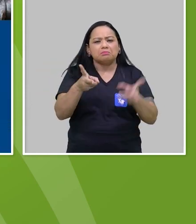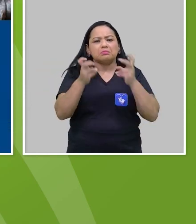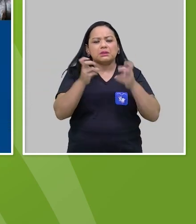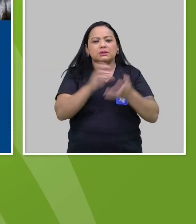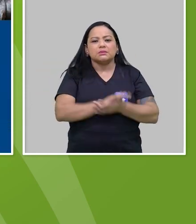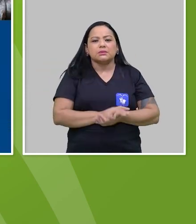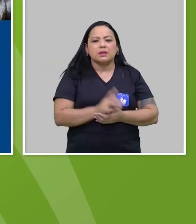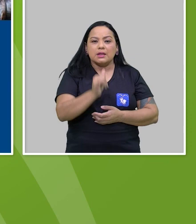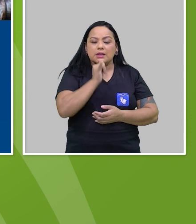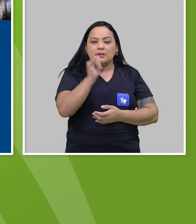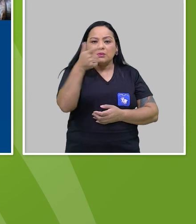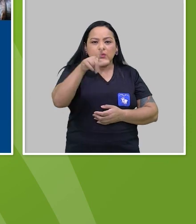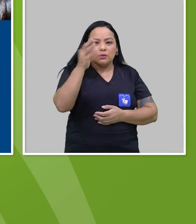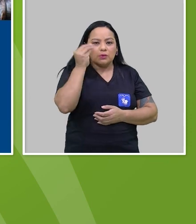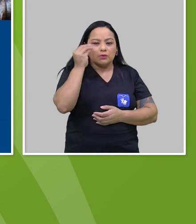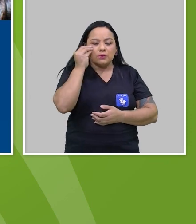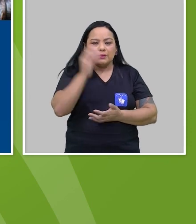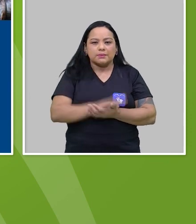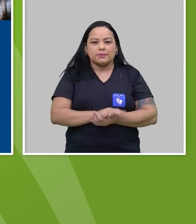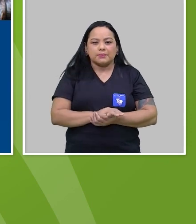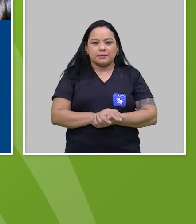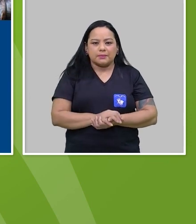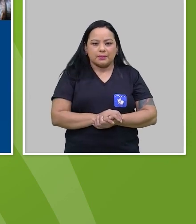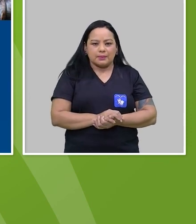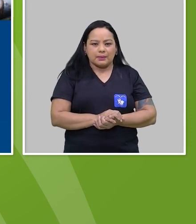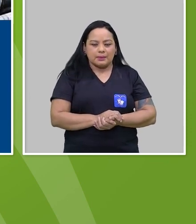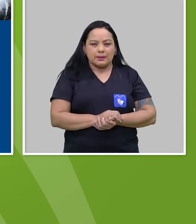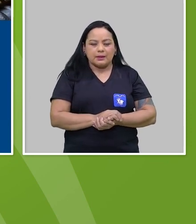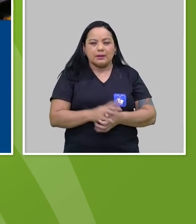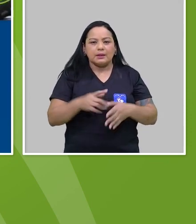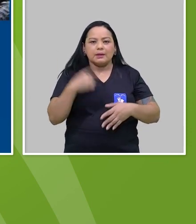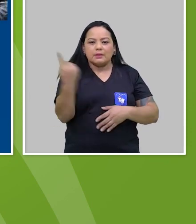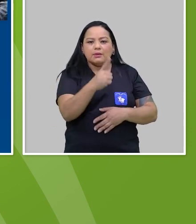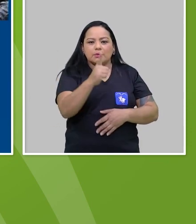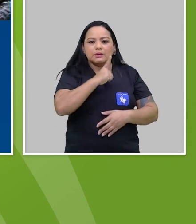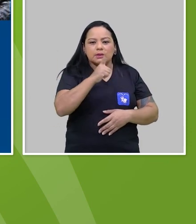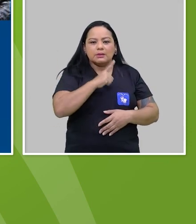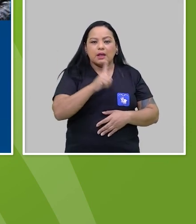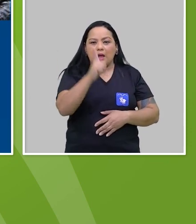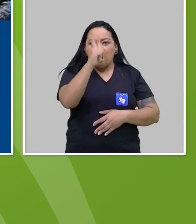os outros exemplos aqui? Então, olha só. Eu tenho que